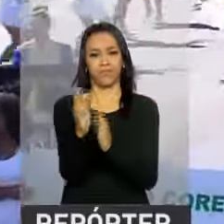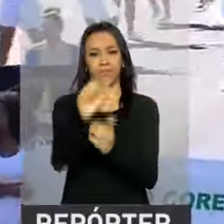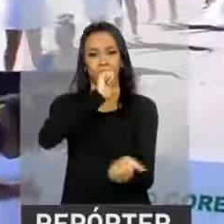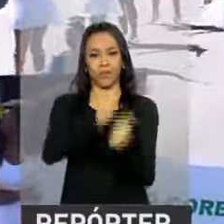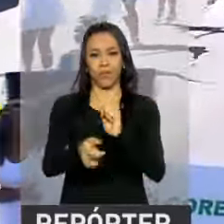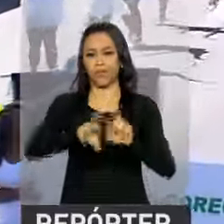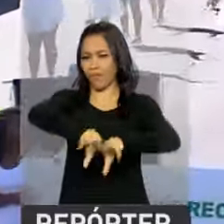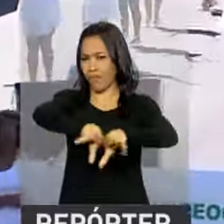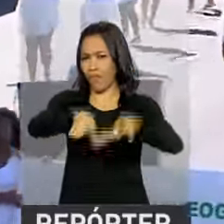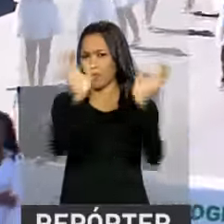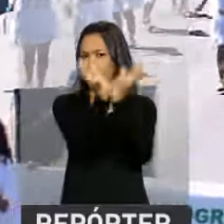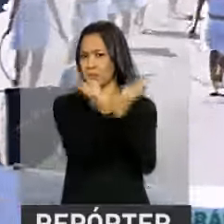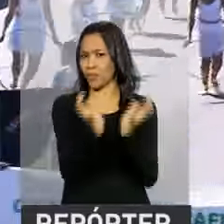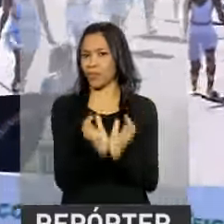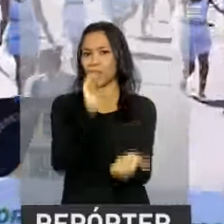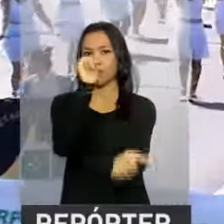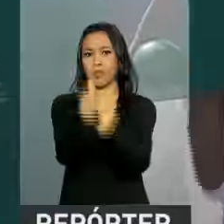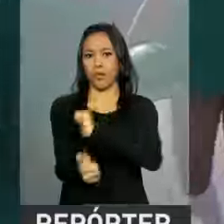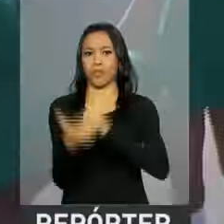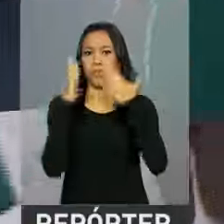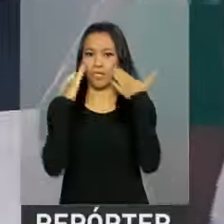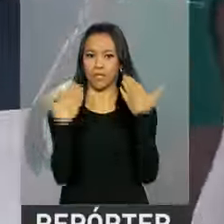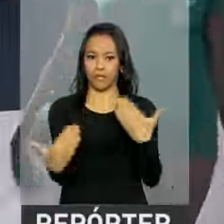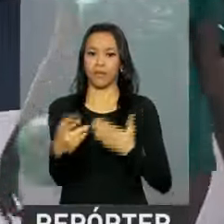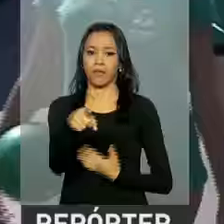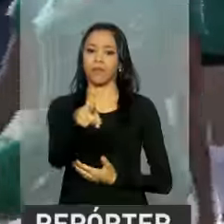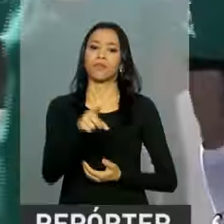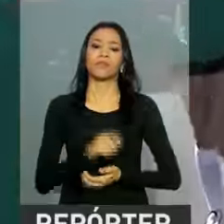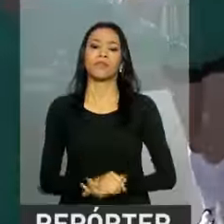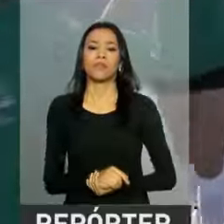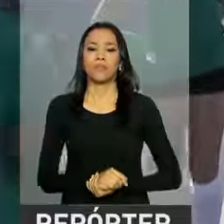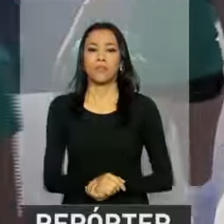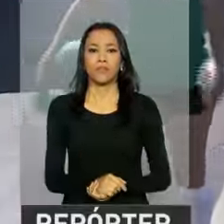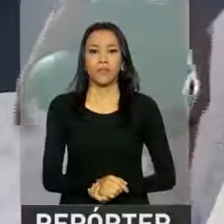de modalidades esportivas.